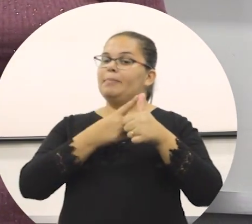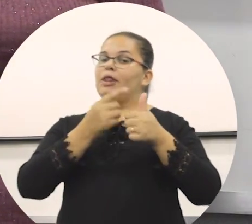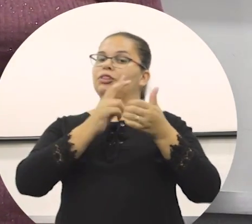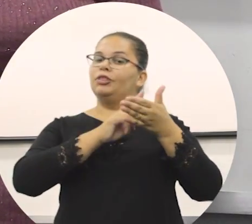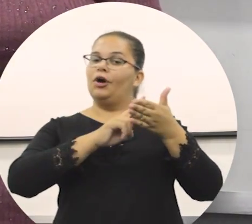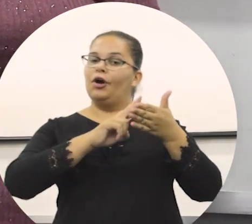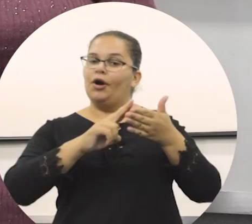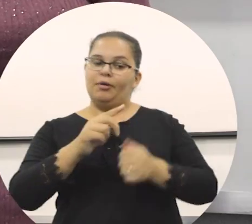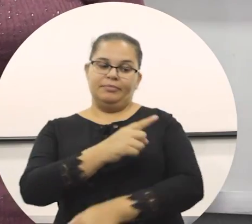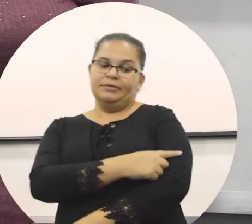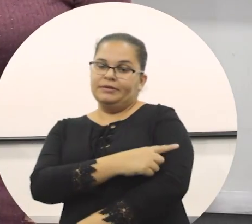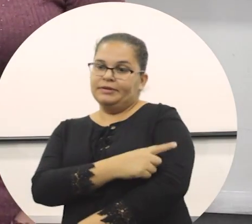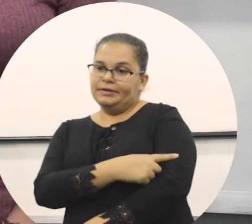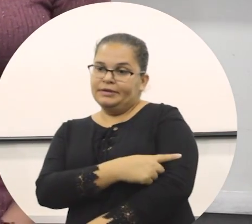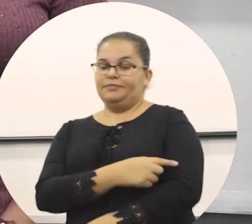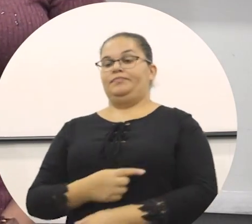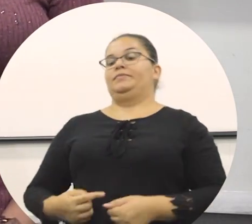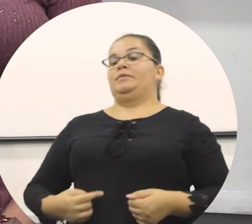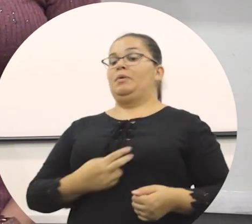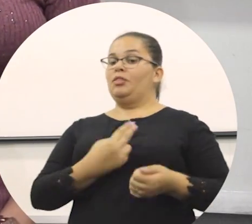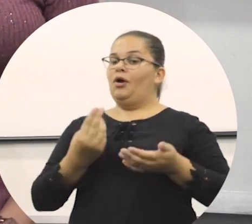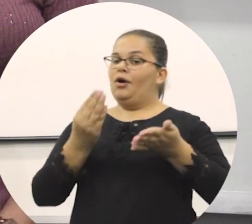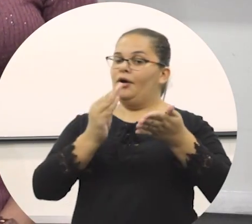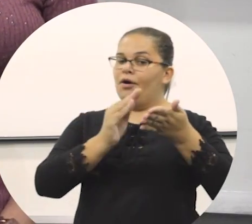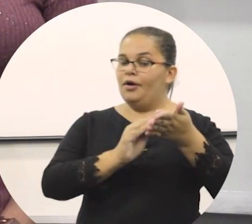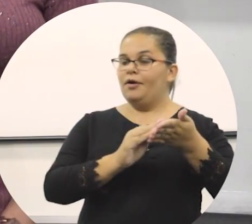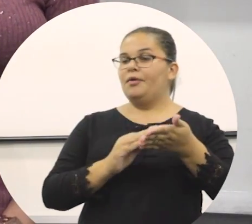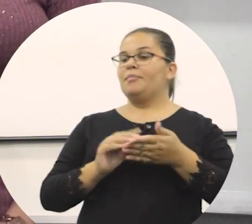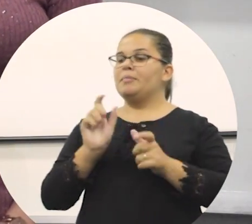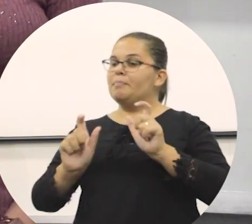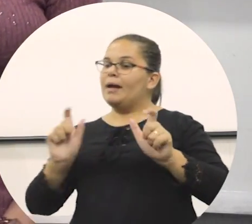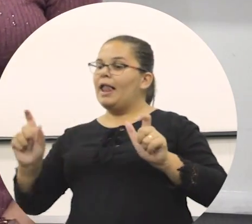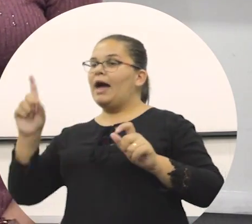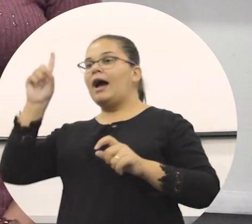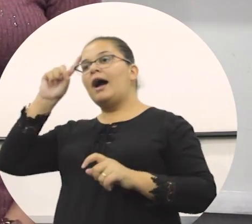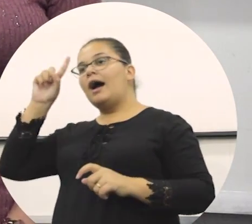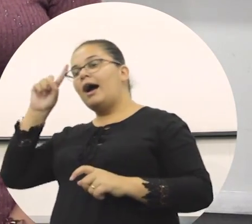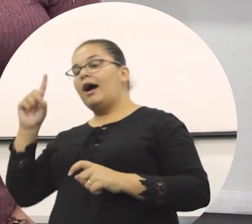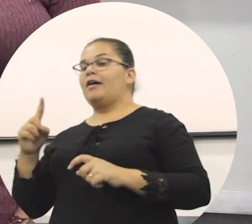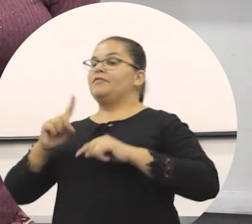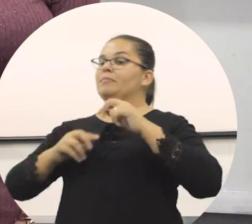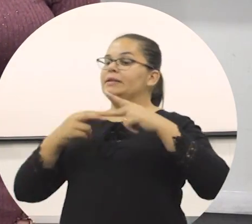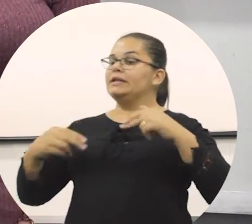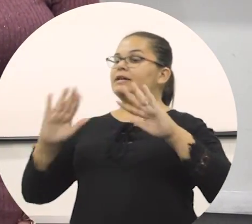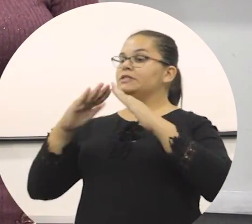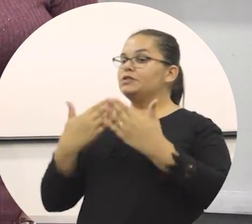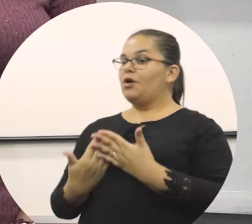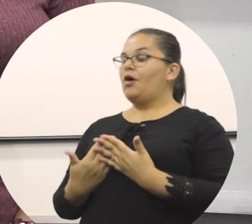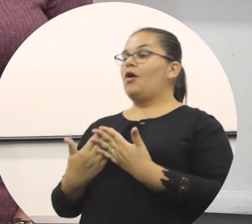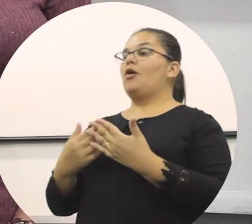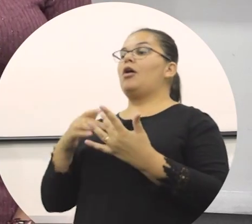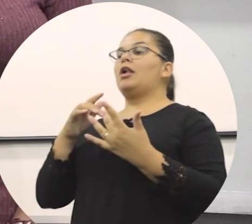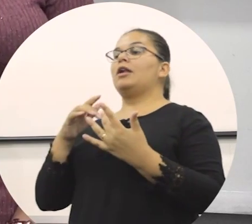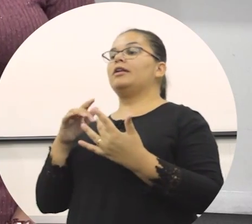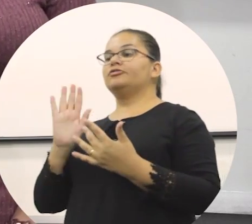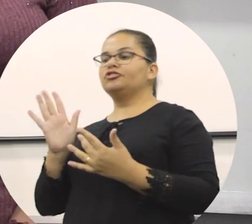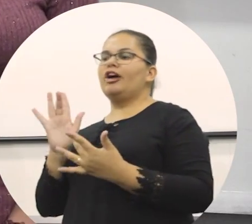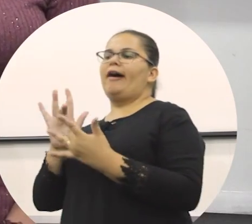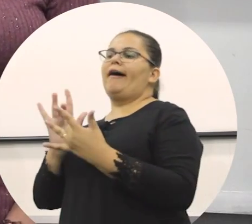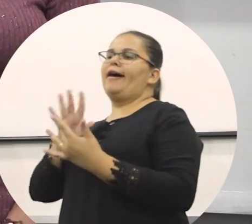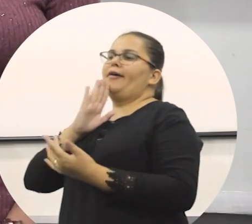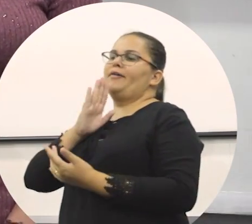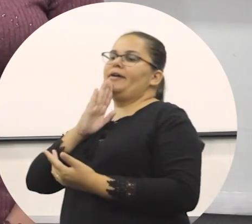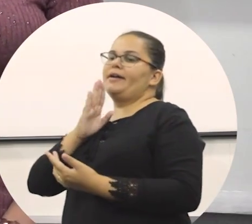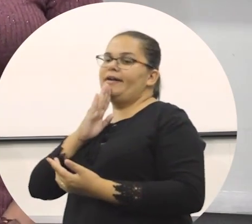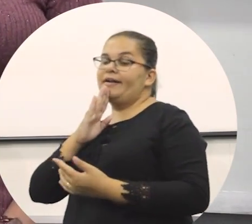séries iniciais, o nome próprio, palavras do cotidiano, materiais escolares que ele já tem contato, os locais